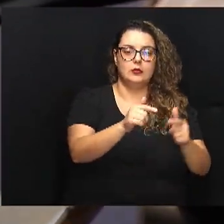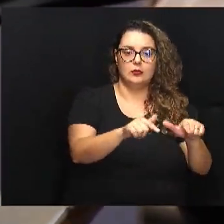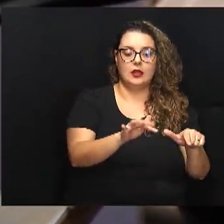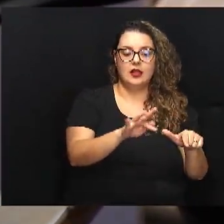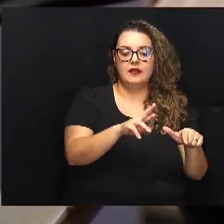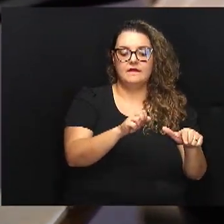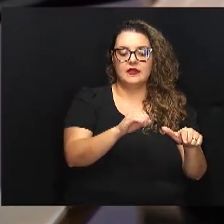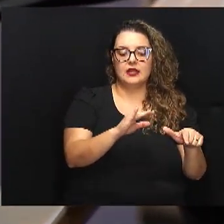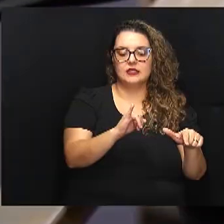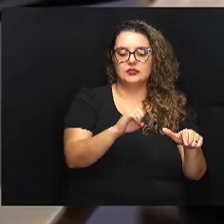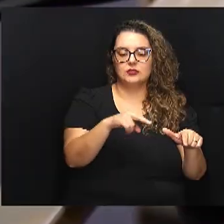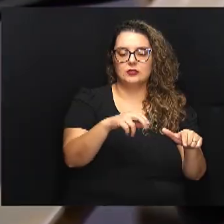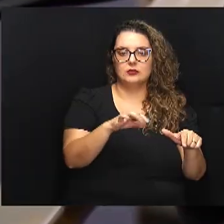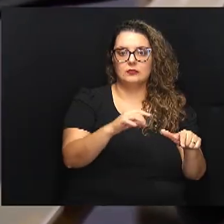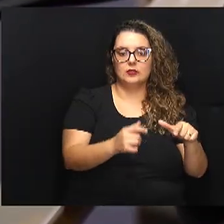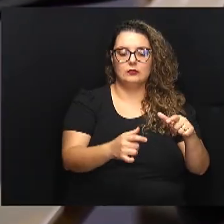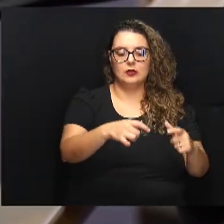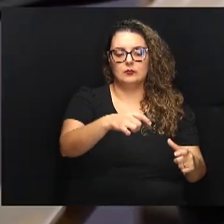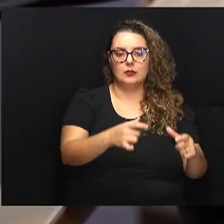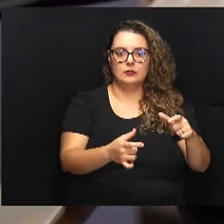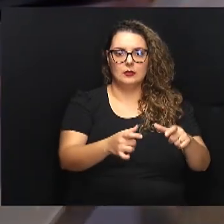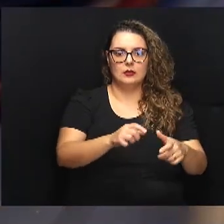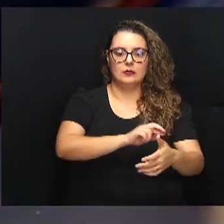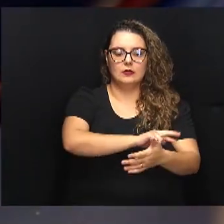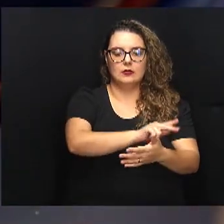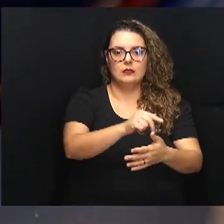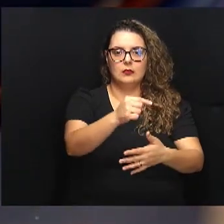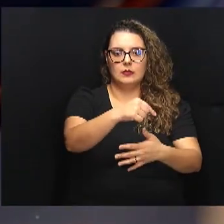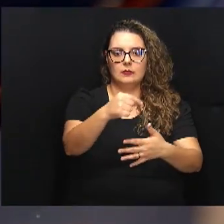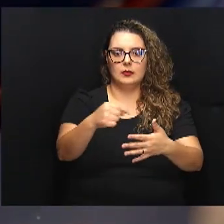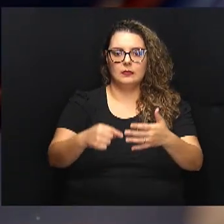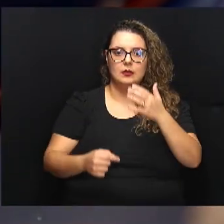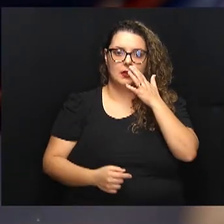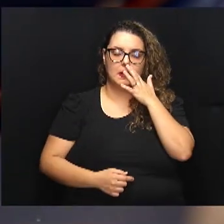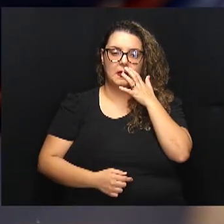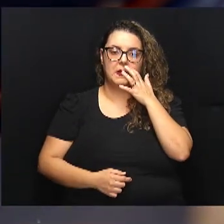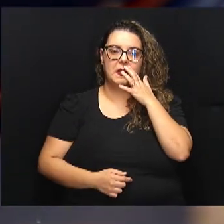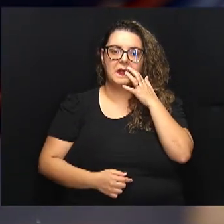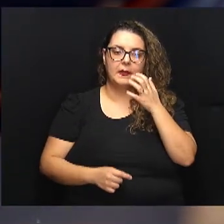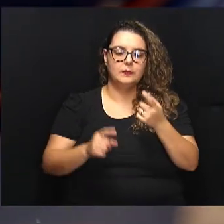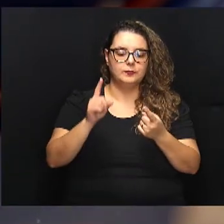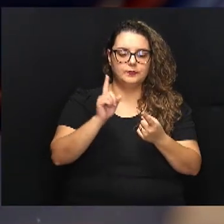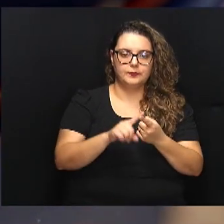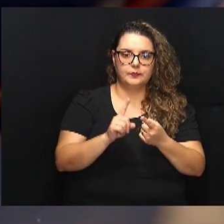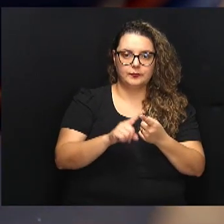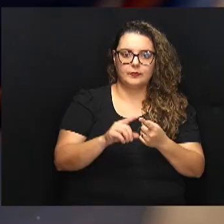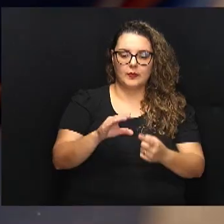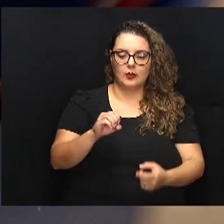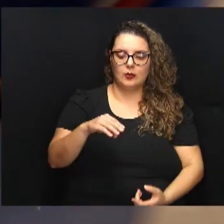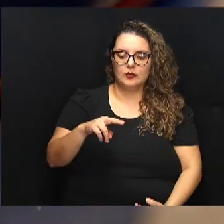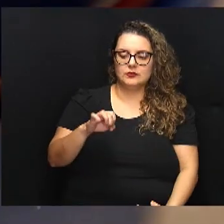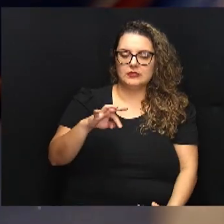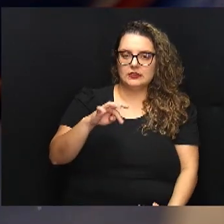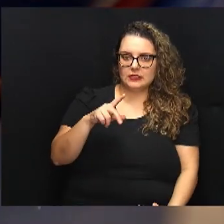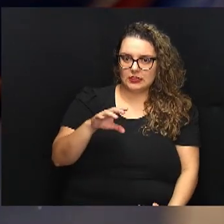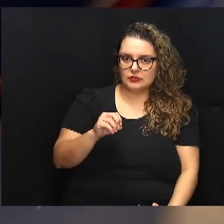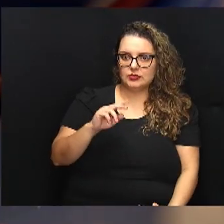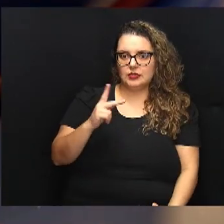vamos processar o sangue em diferentes componentes. Né? A gente vai separar esse sangue em concentrado de hemácia,